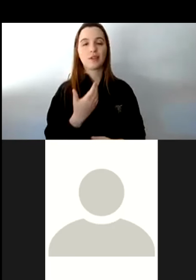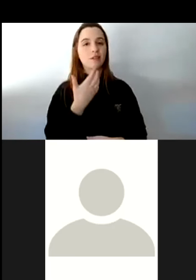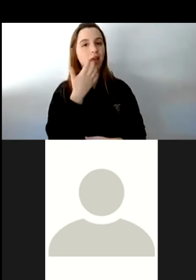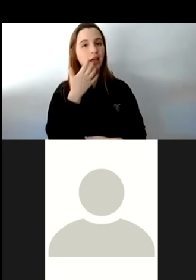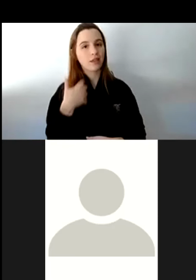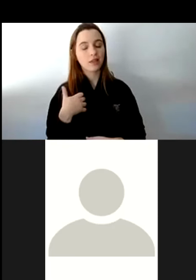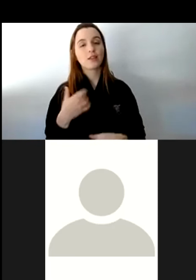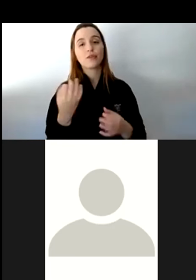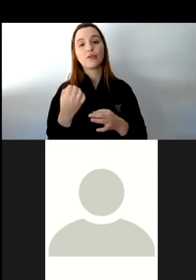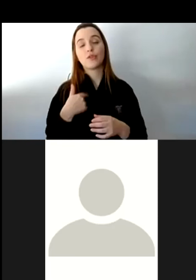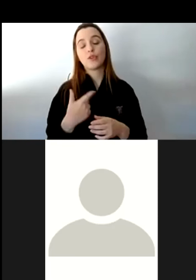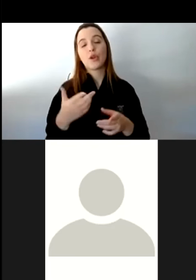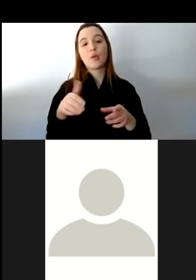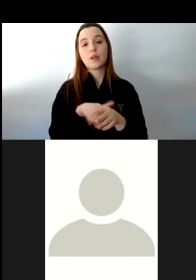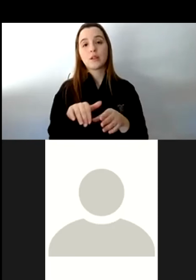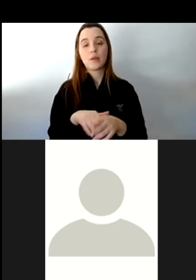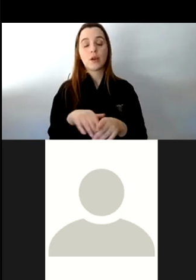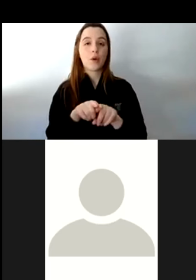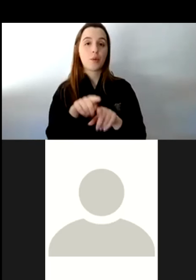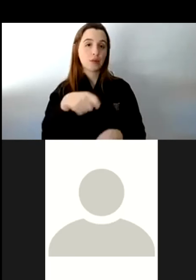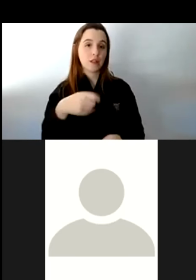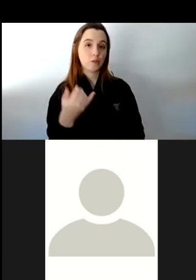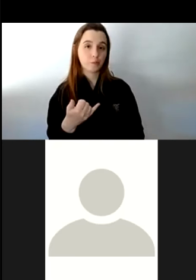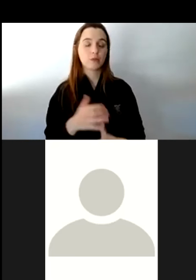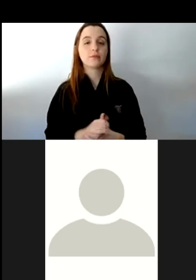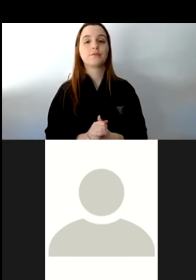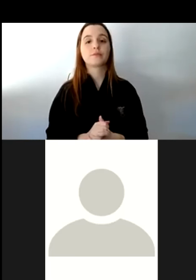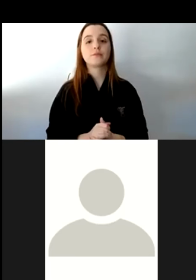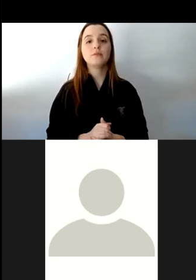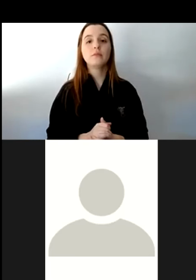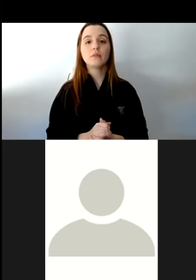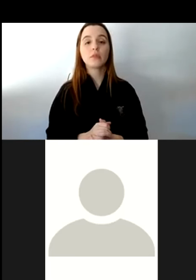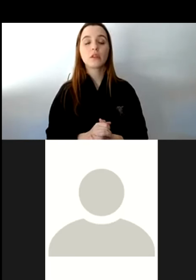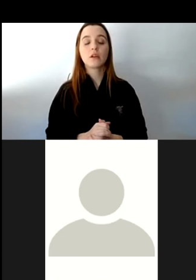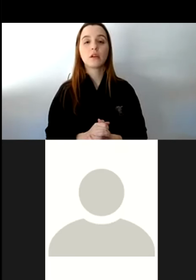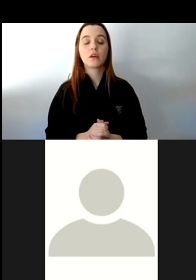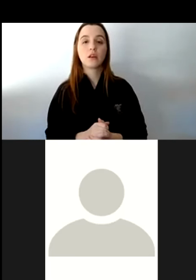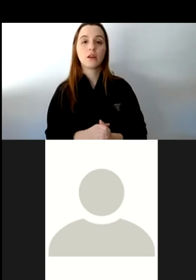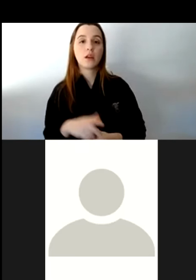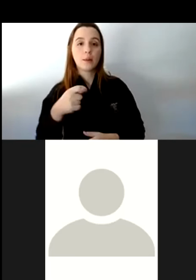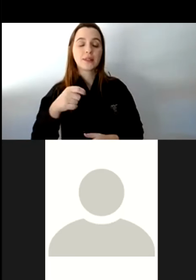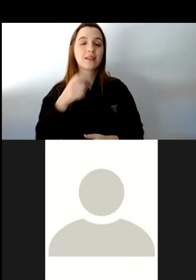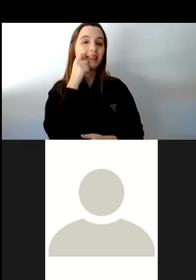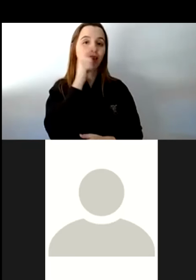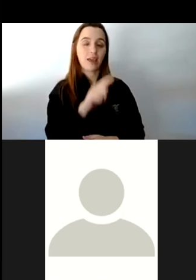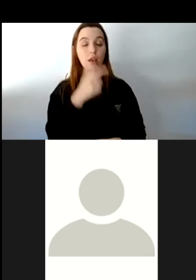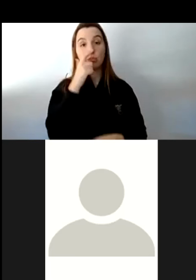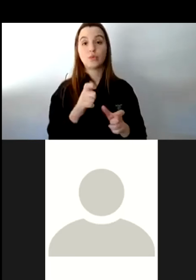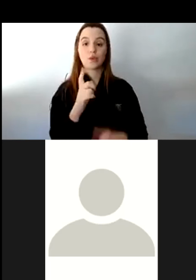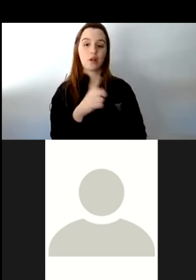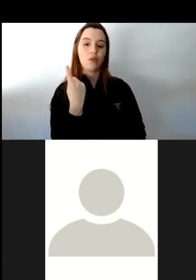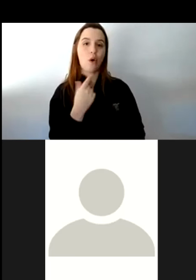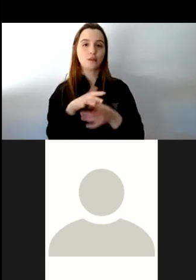como vice-presidente e tendo como presidente alguém que para todos nós da área